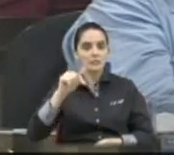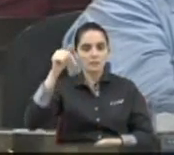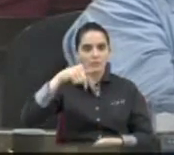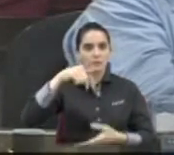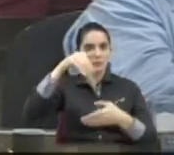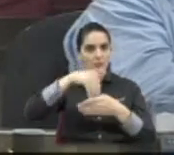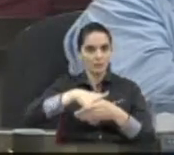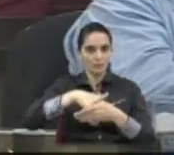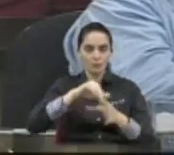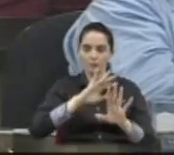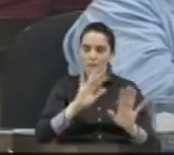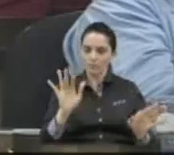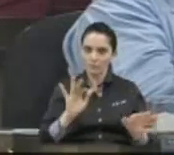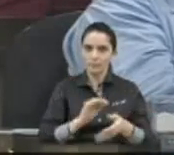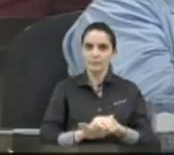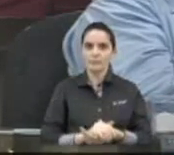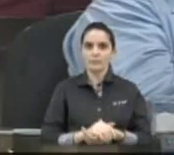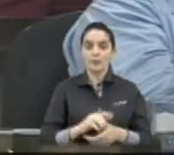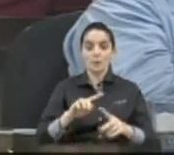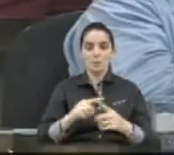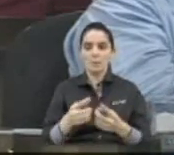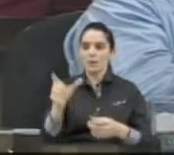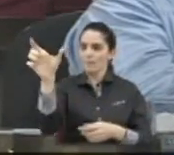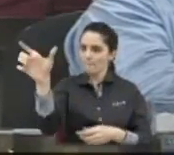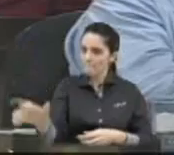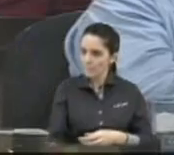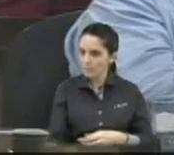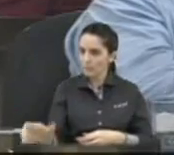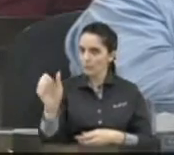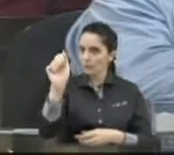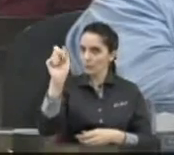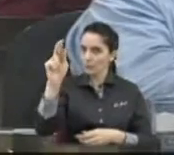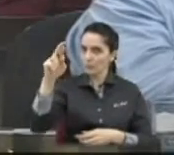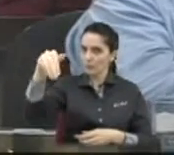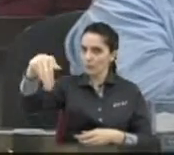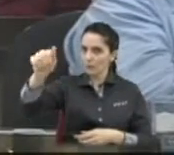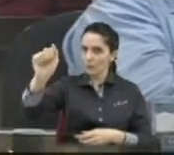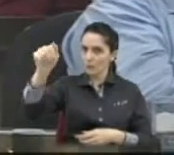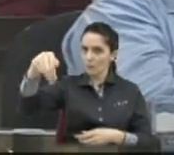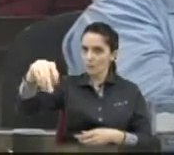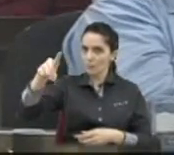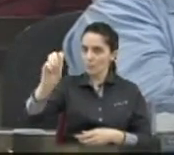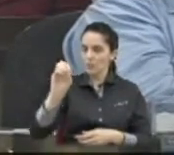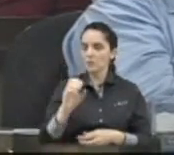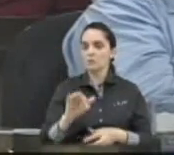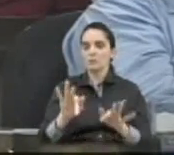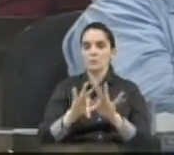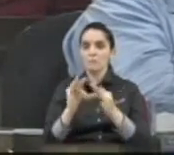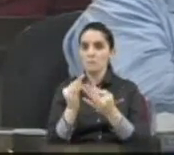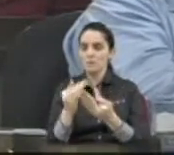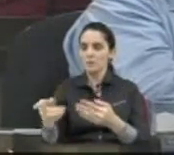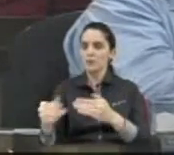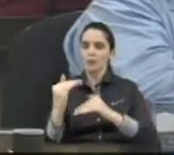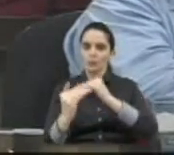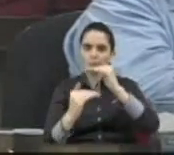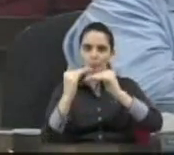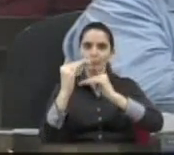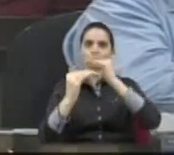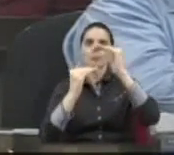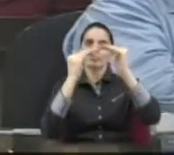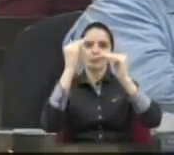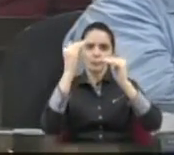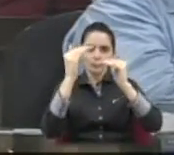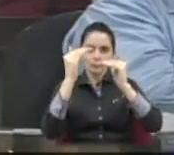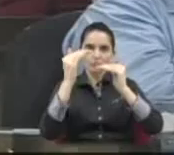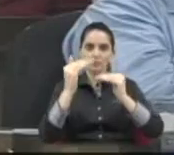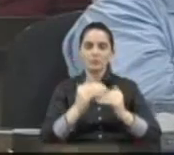Armando, na pessoa dele, na família em que ele construiu, ele deixou o